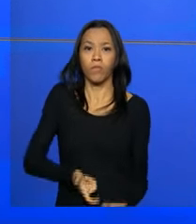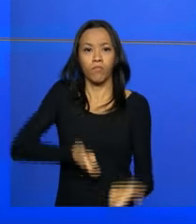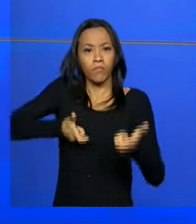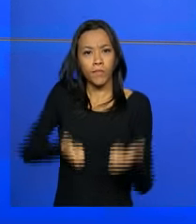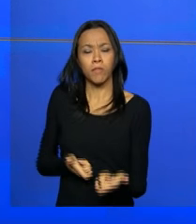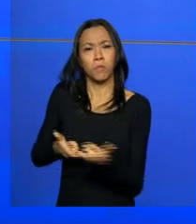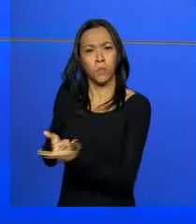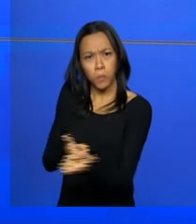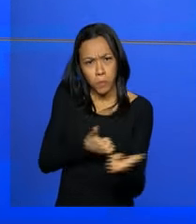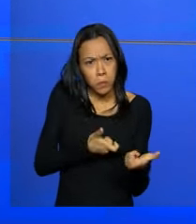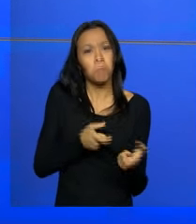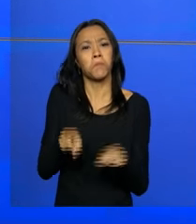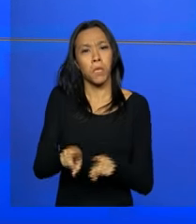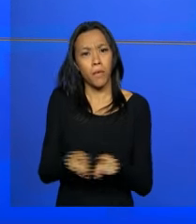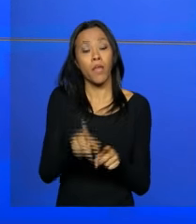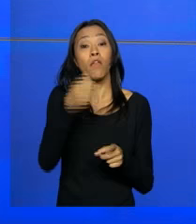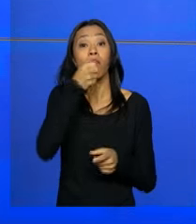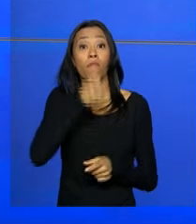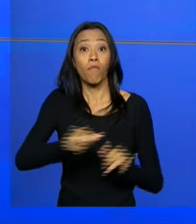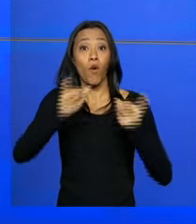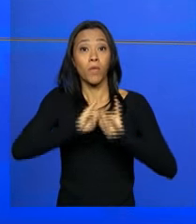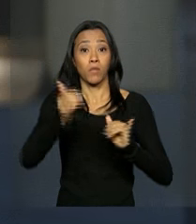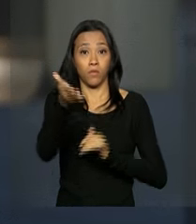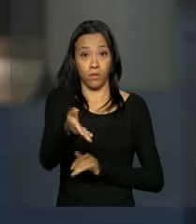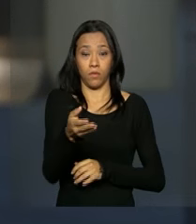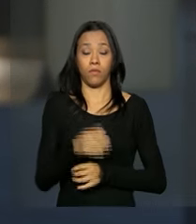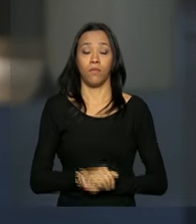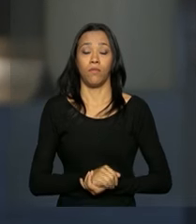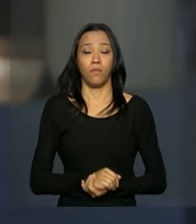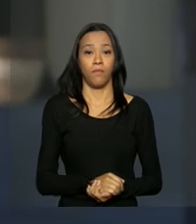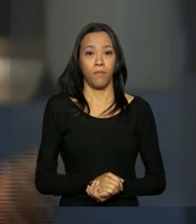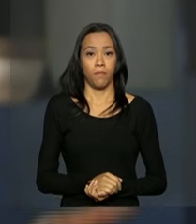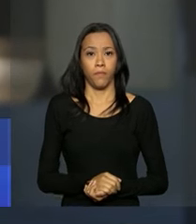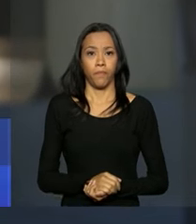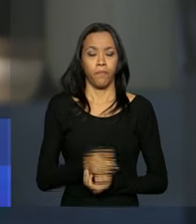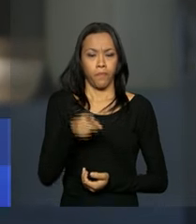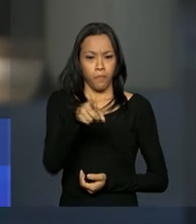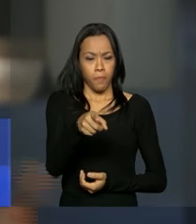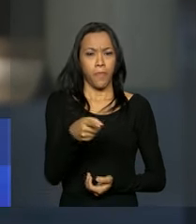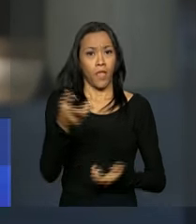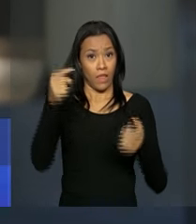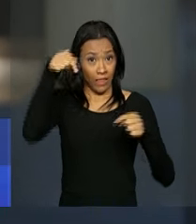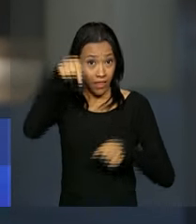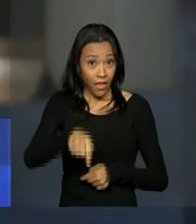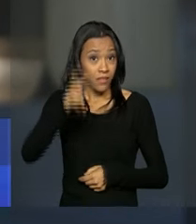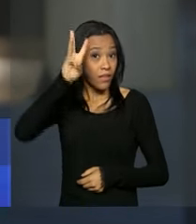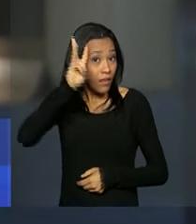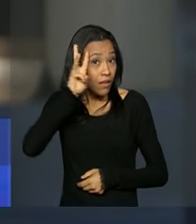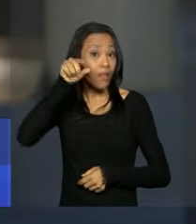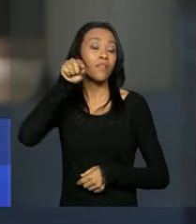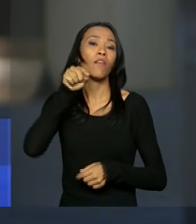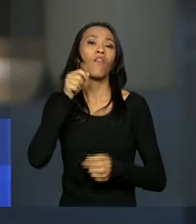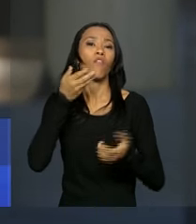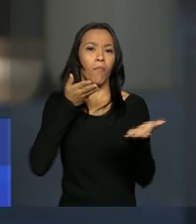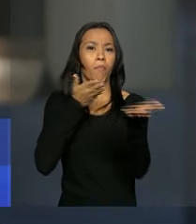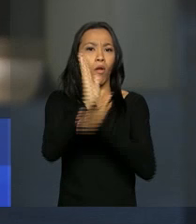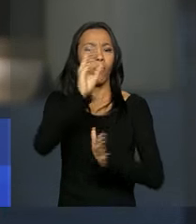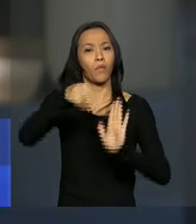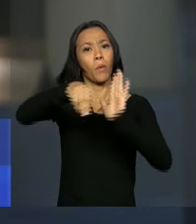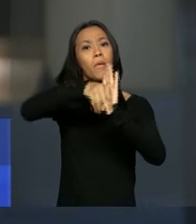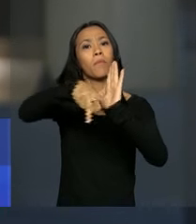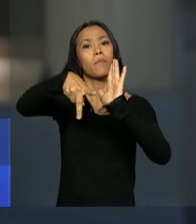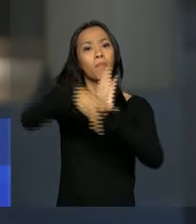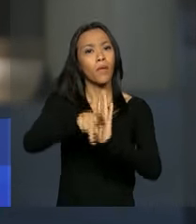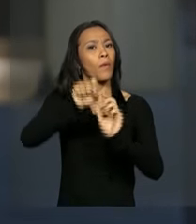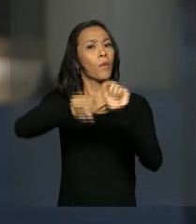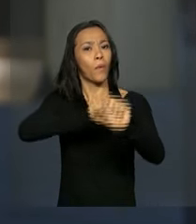informações com o repórter Paulo L sávia O Senado aprovou nessa terça-feira a medida provisória que eleva o